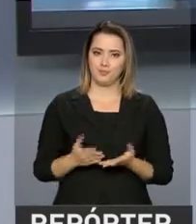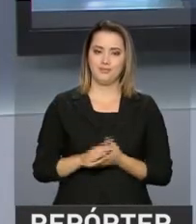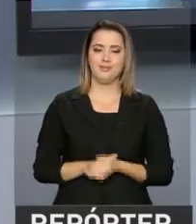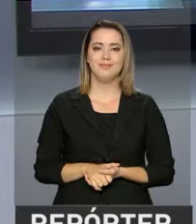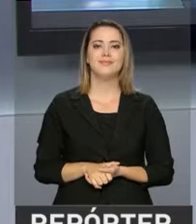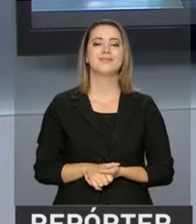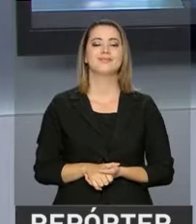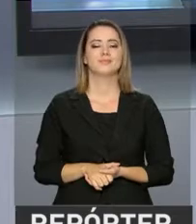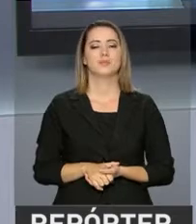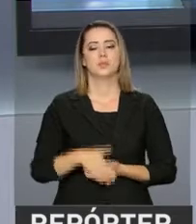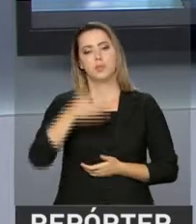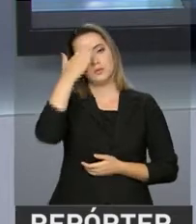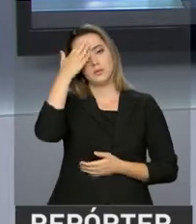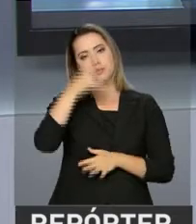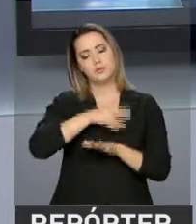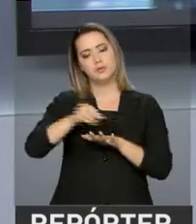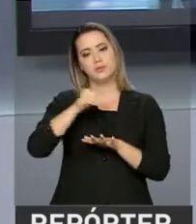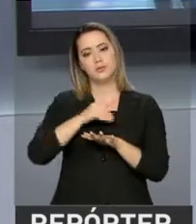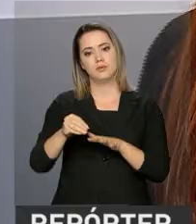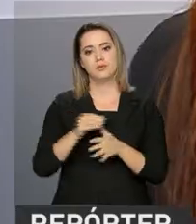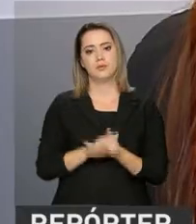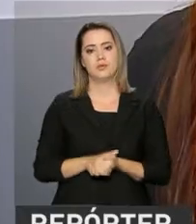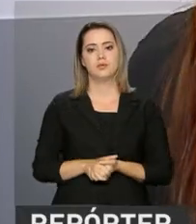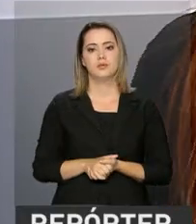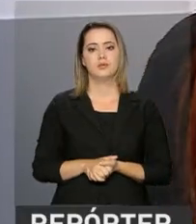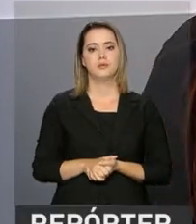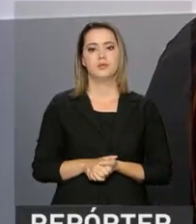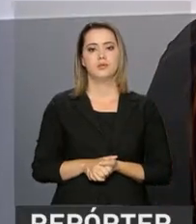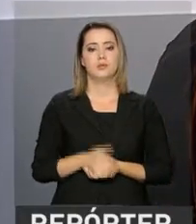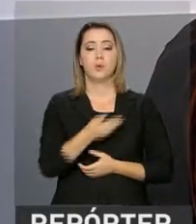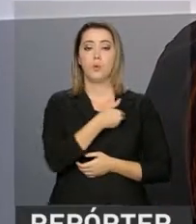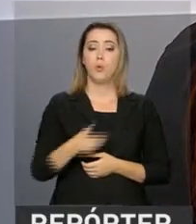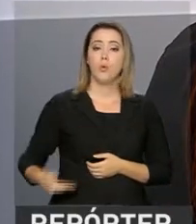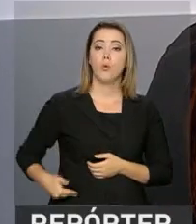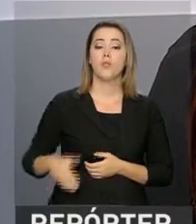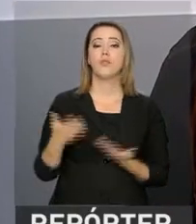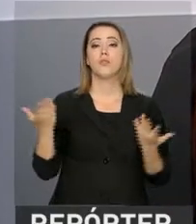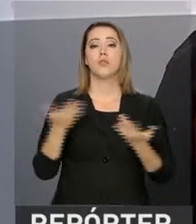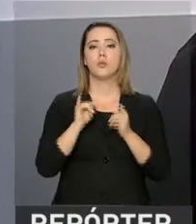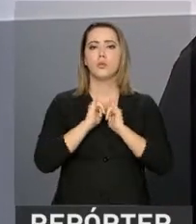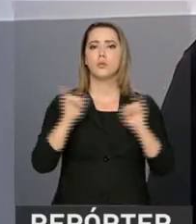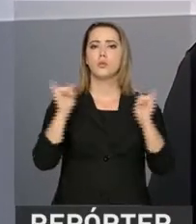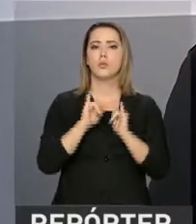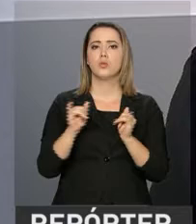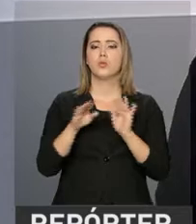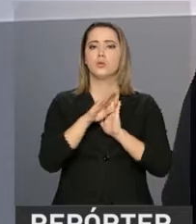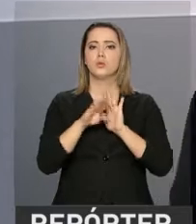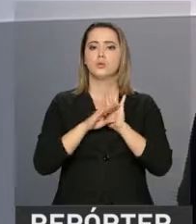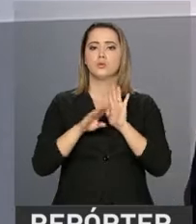Carolina. Obrigada pelas informações, Paulo La Sálvia. O governo lançou hoje o Plano Safra